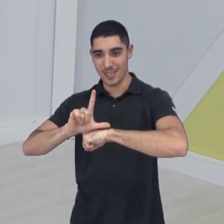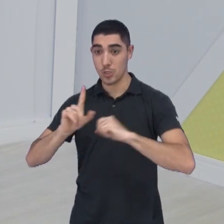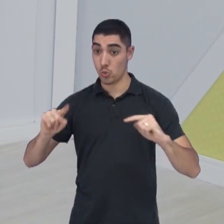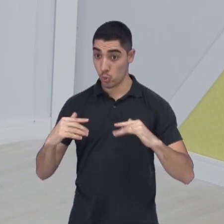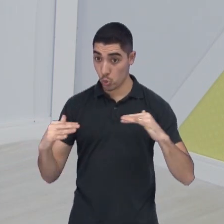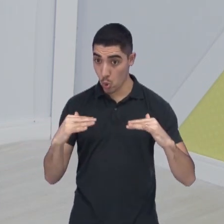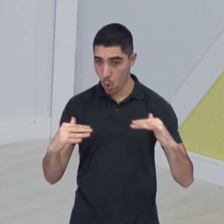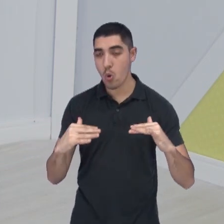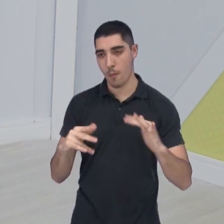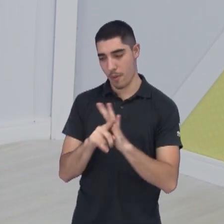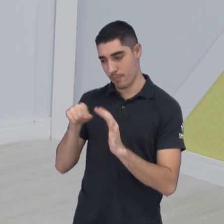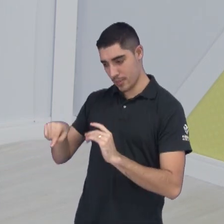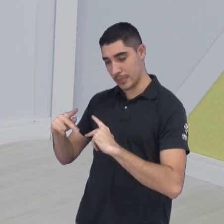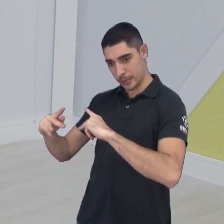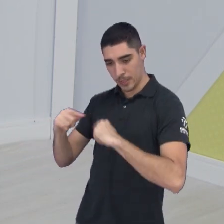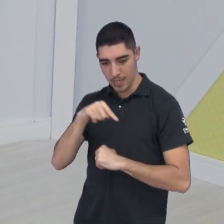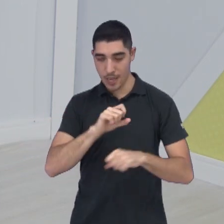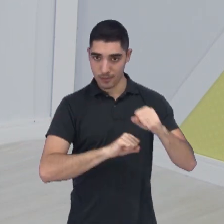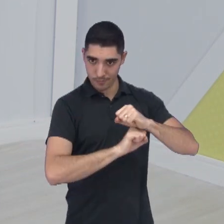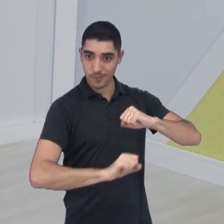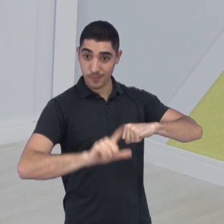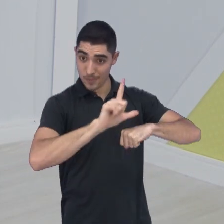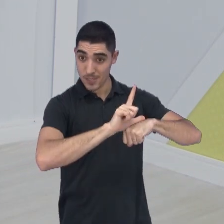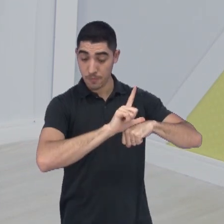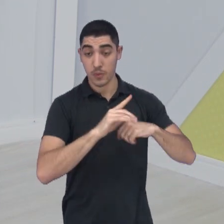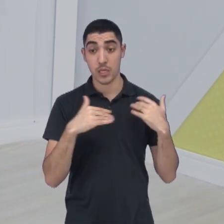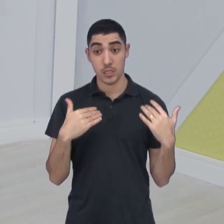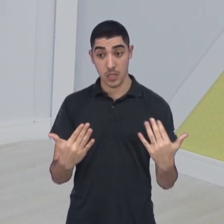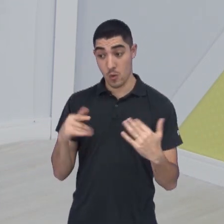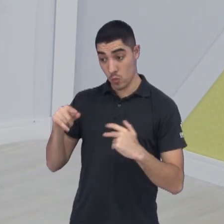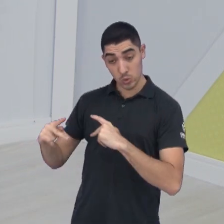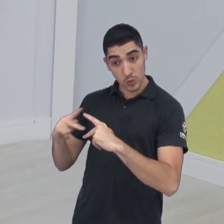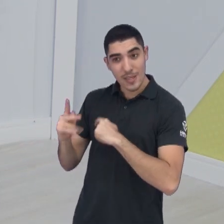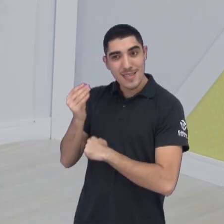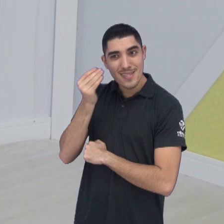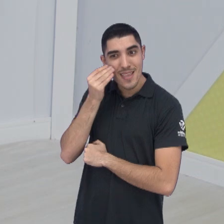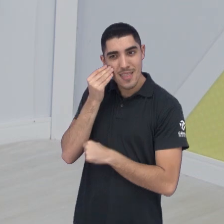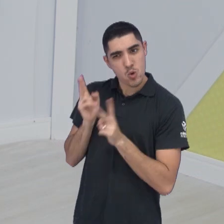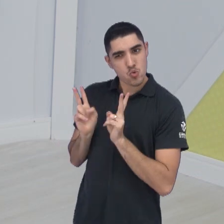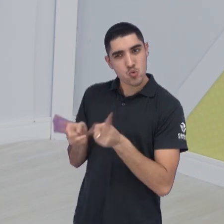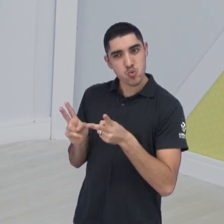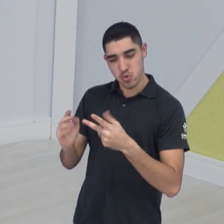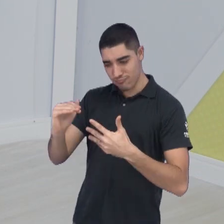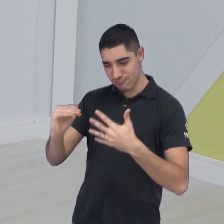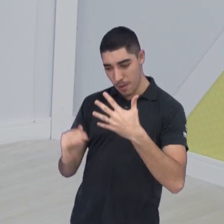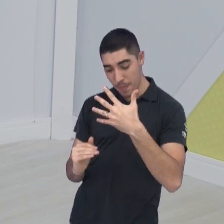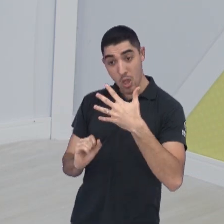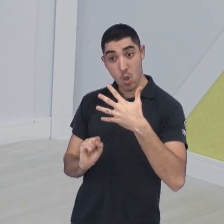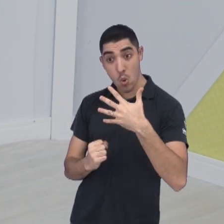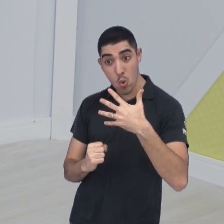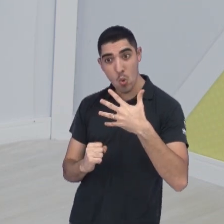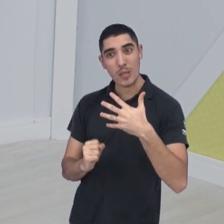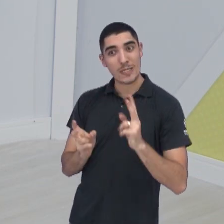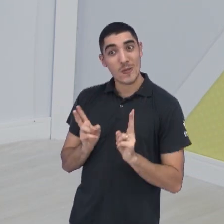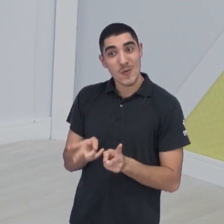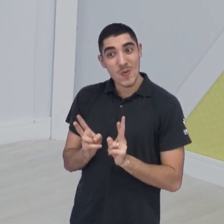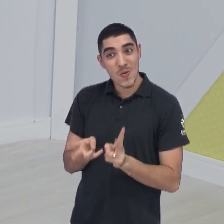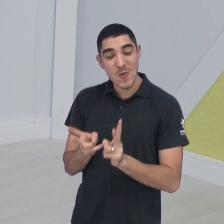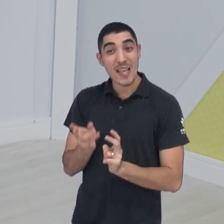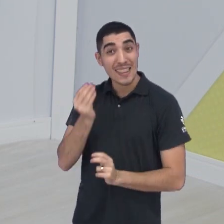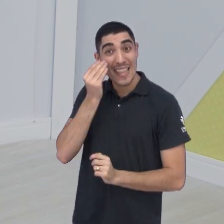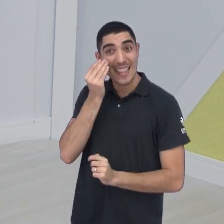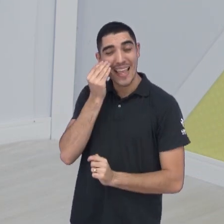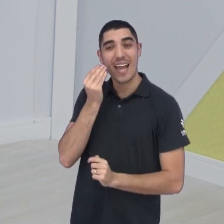21ª e antepenúltima rodada da Liga Nacional. O São José tentando aí permanecer entre os 8 primeiros para ter a vantagem